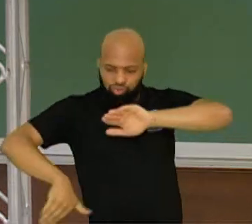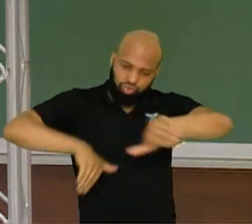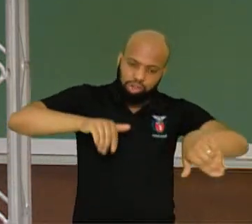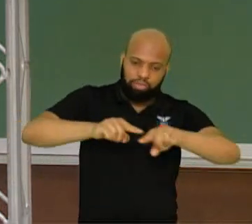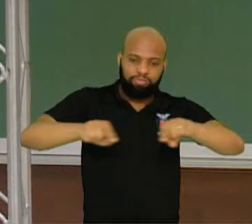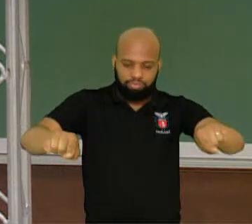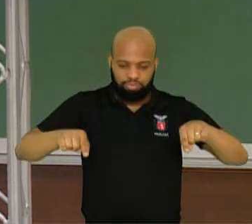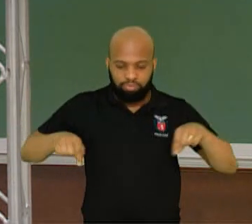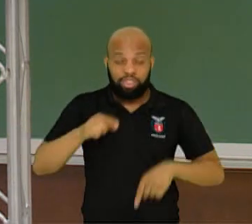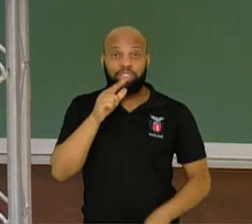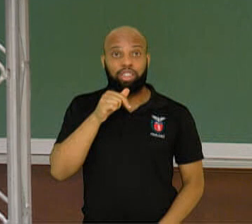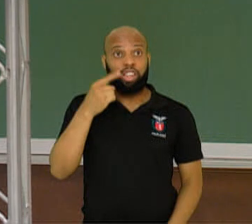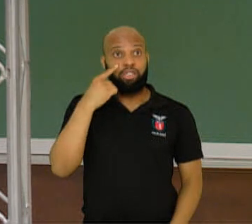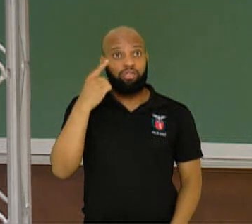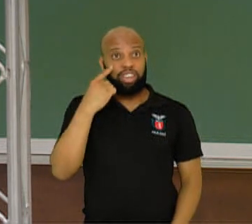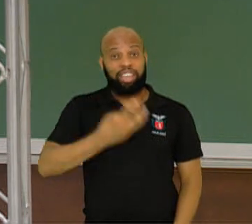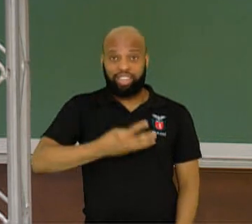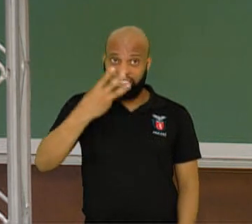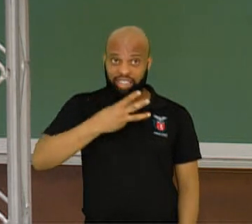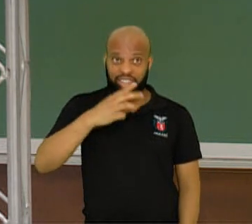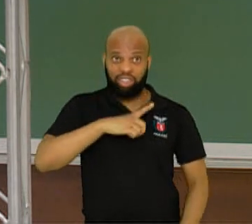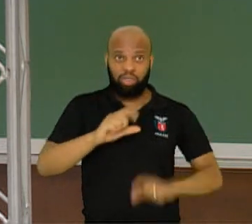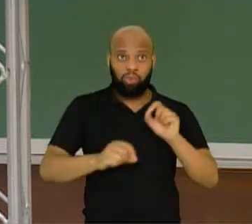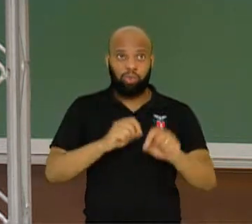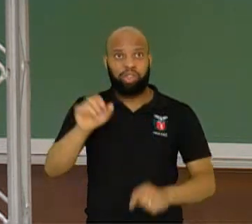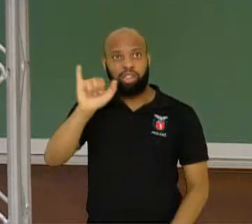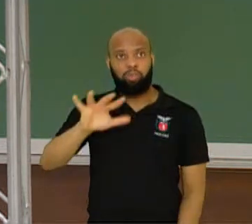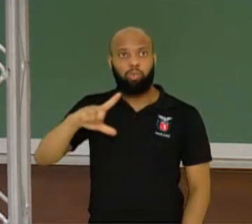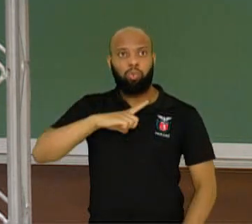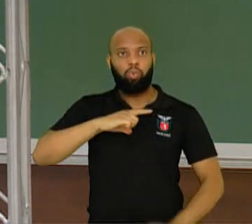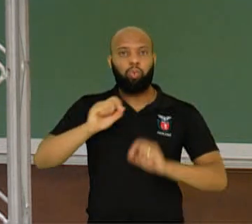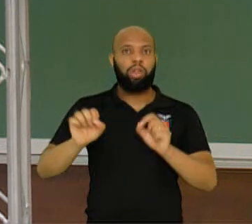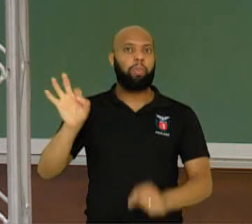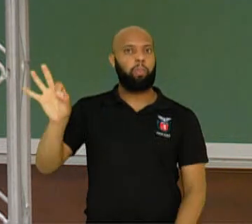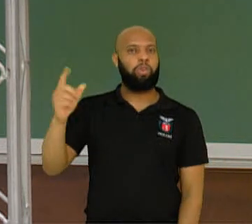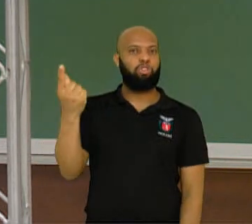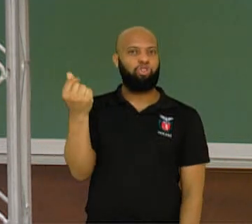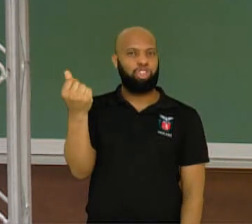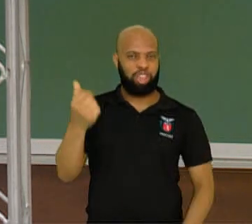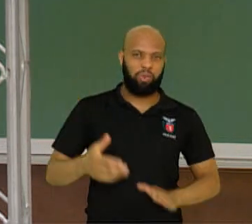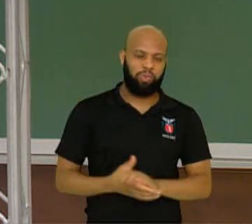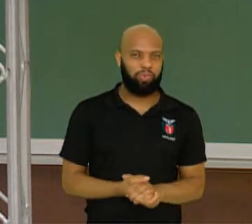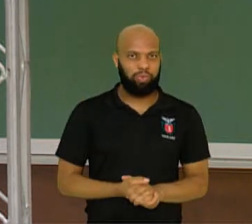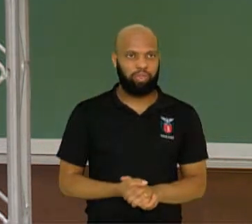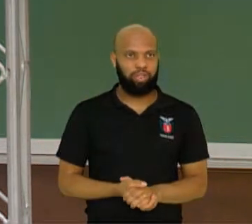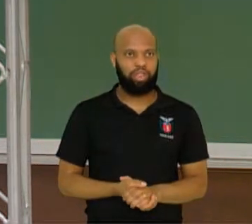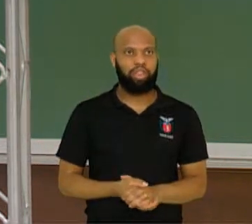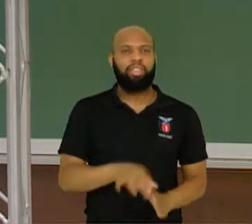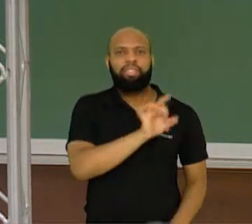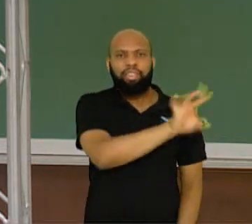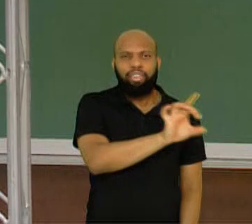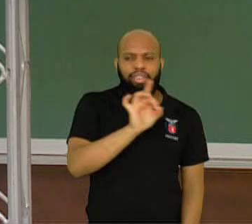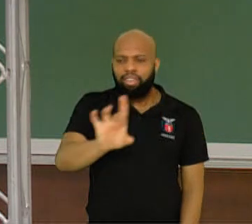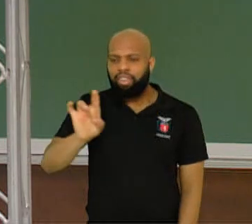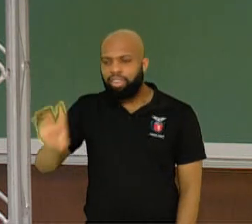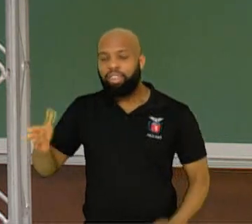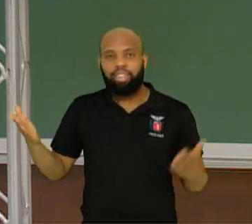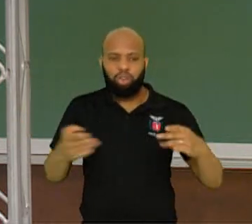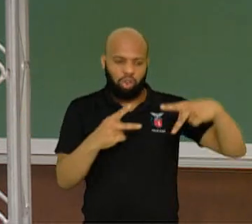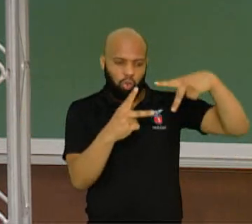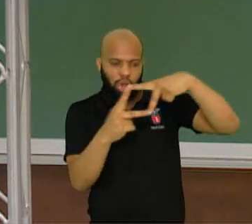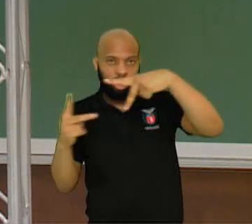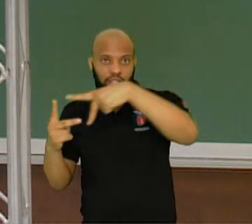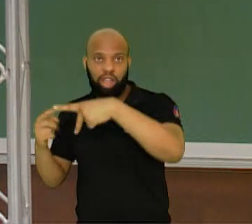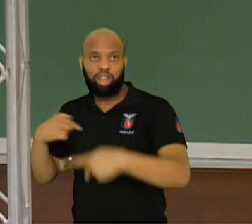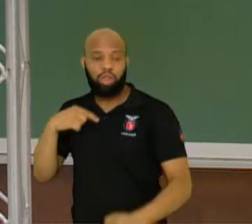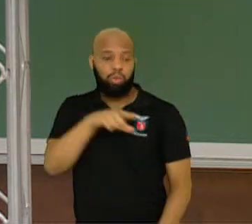piscina. Olhem a terceira imagem, que são moedas. Para cada um desses quadradinhos,